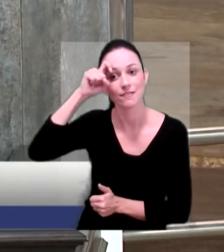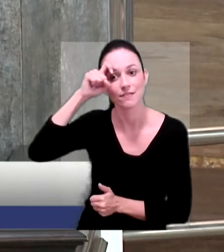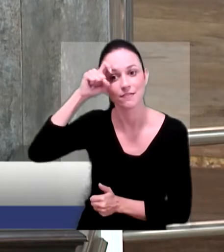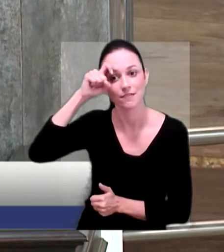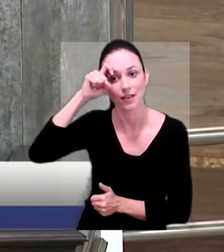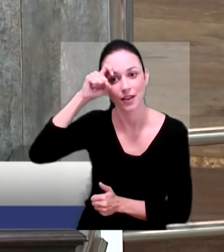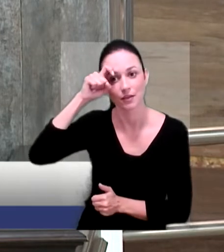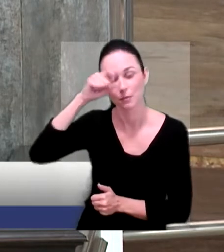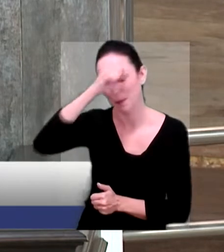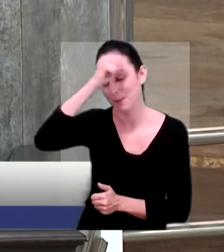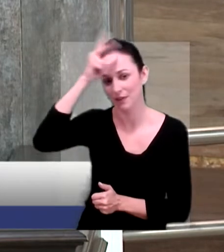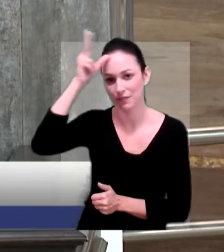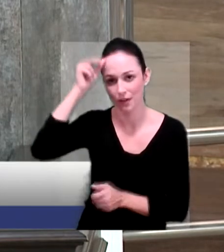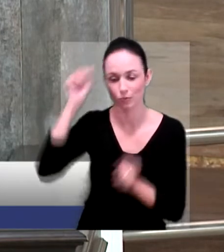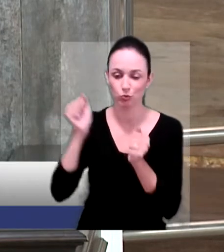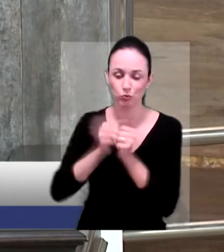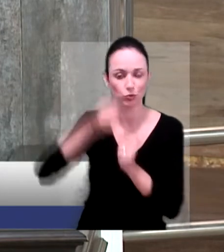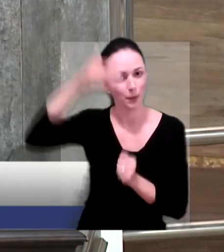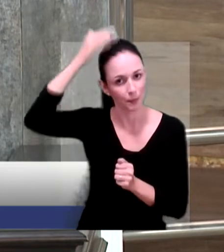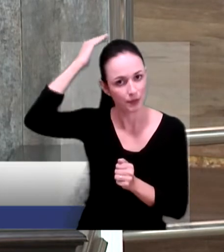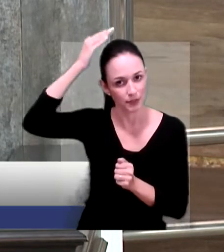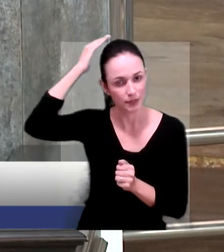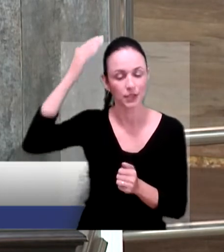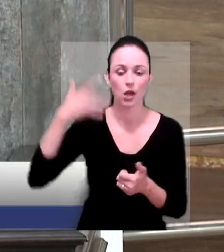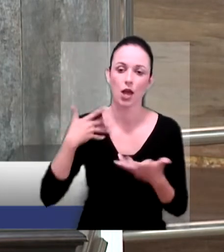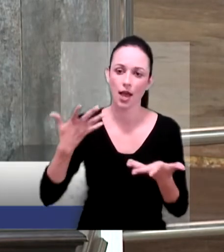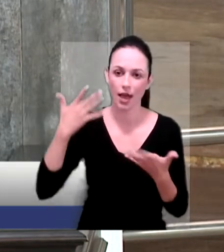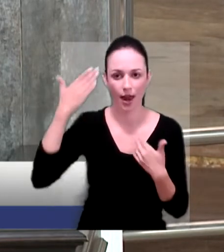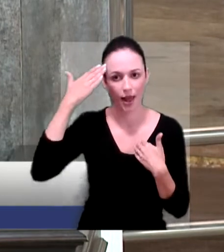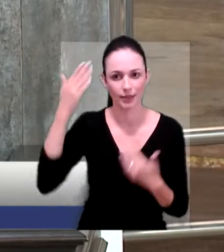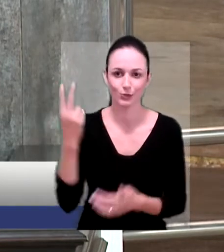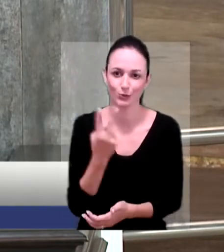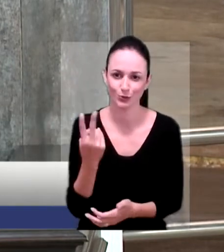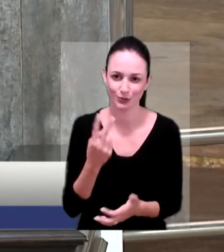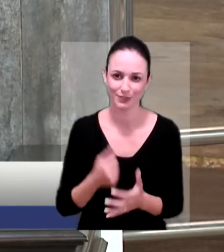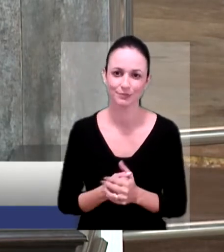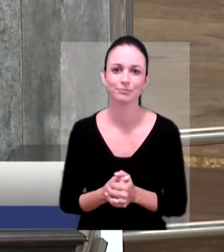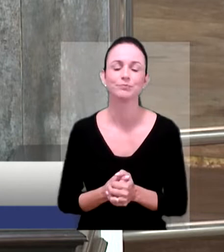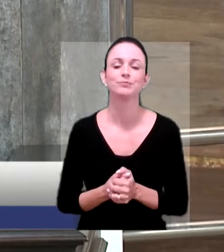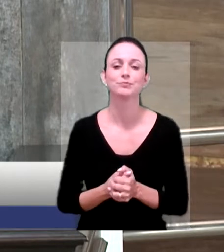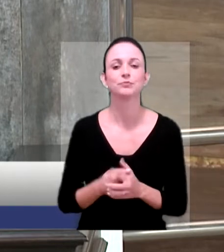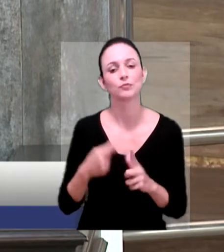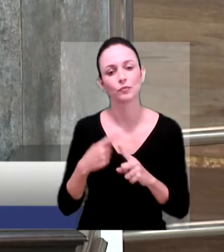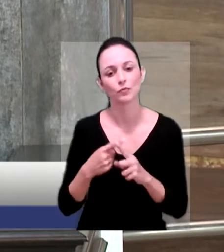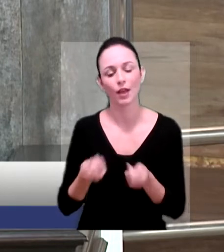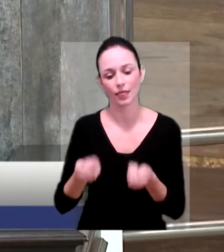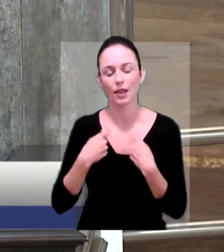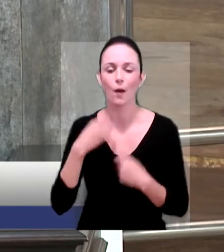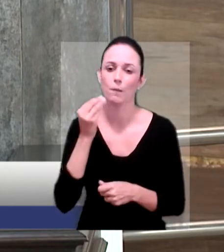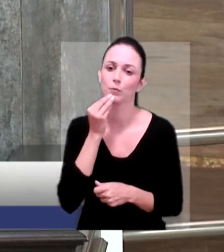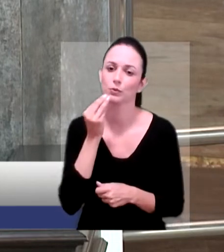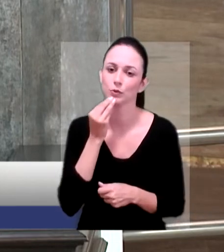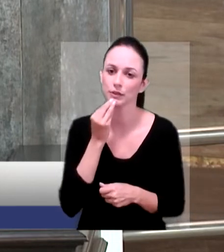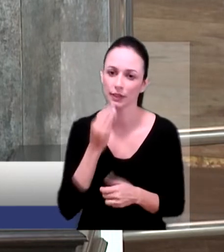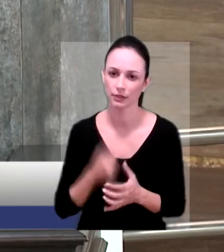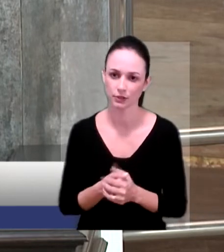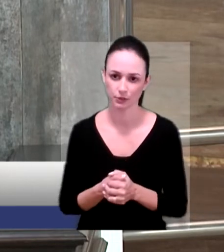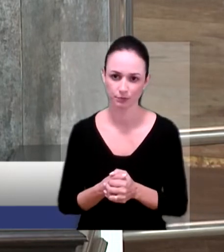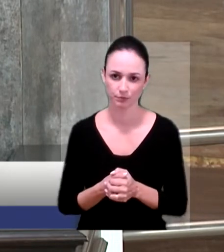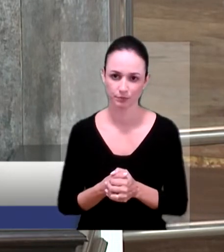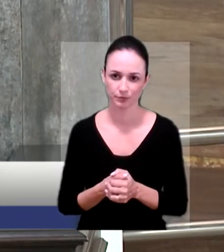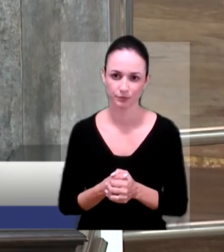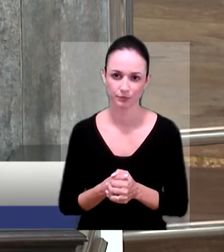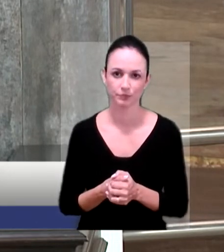Tuco Bauab. Quero agradecer a eles por ter me dado essa oportunidade. Quero agradecer a todas as pessoas